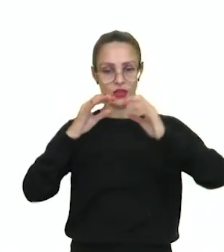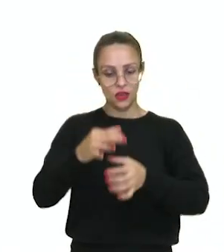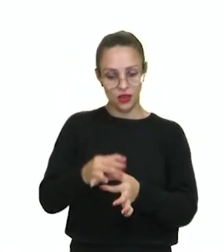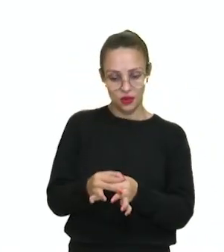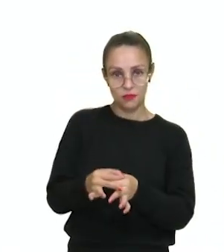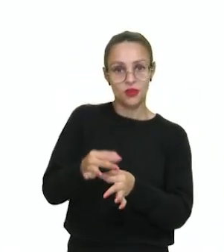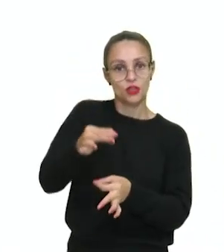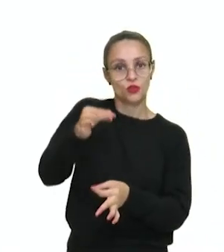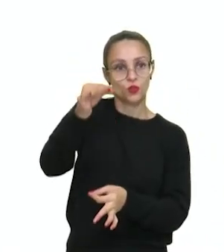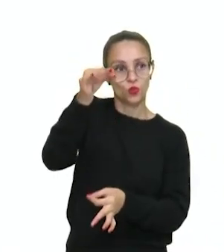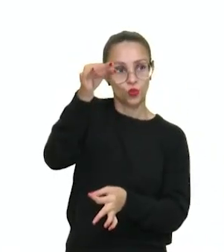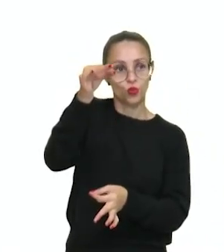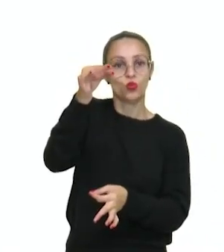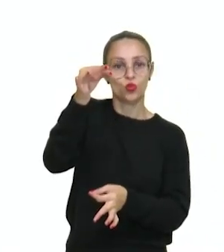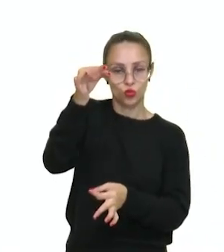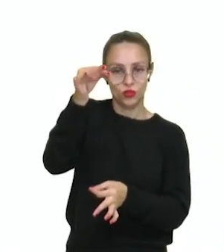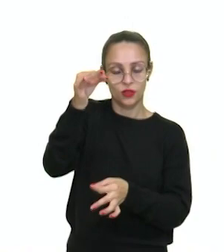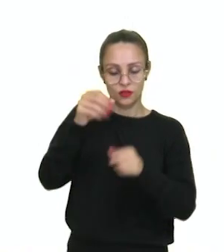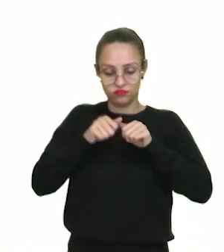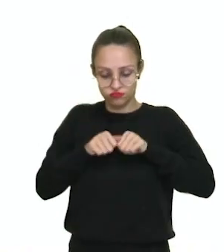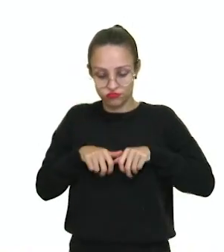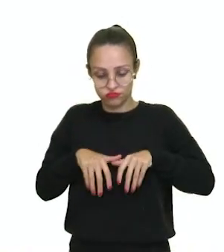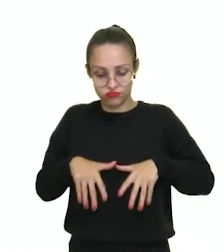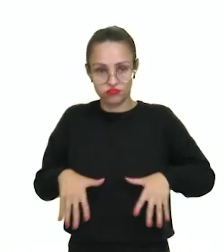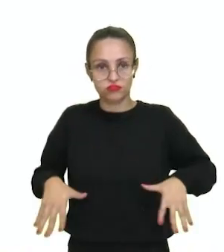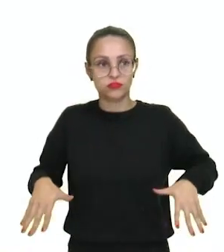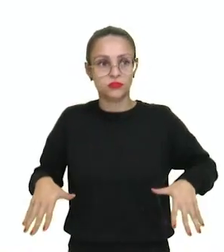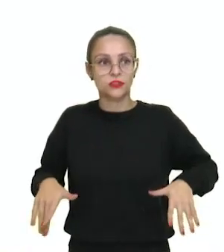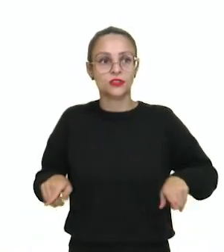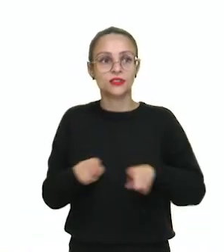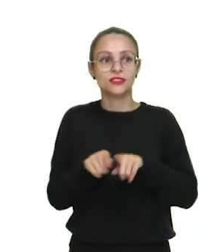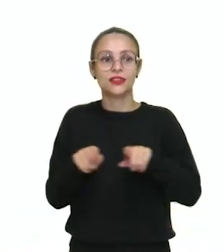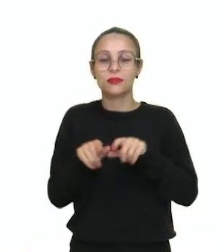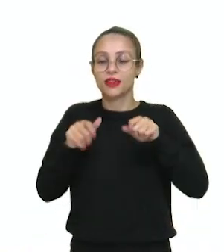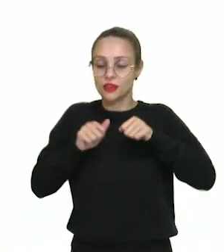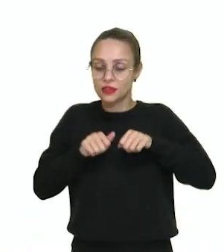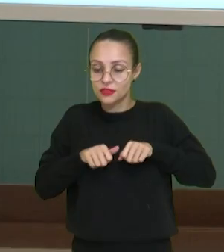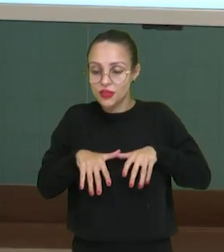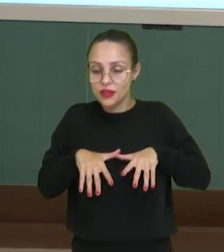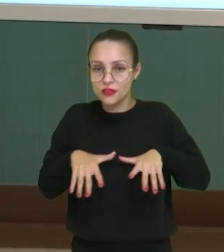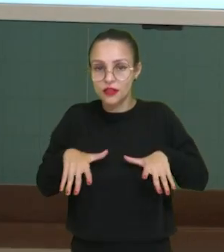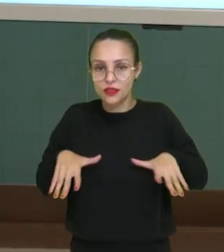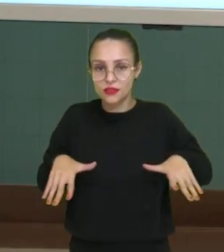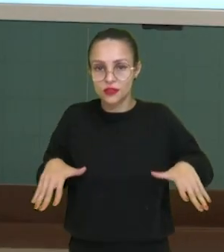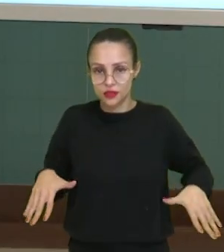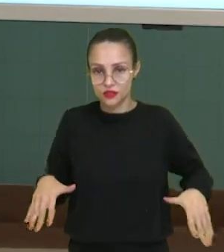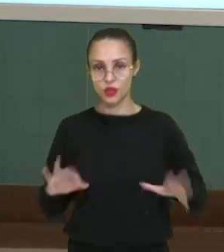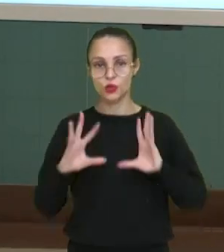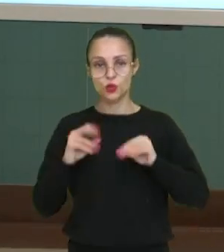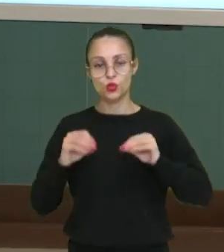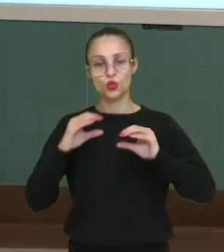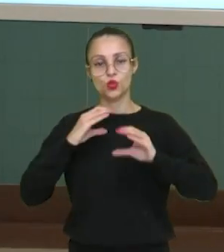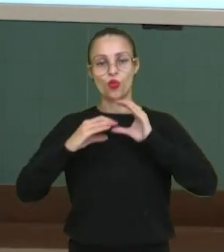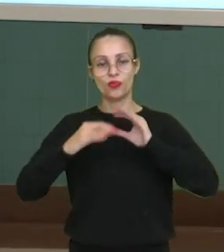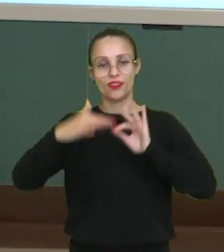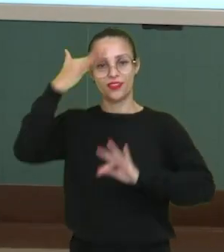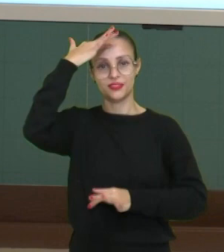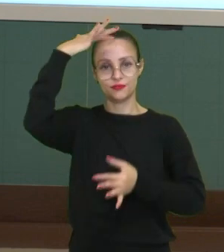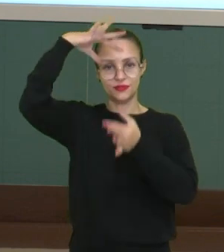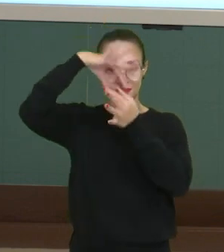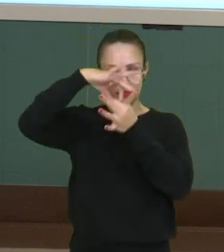espinal representando o sistema nervoso central e os nervos que fazem essa comunicação com o nosso